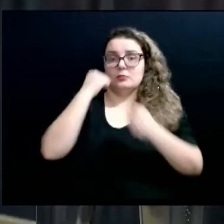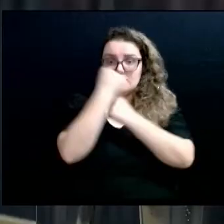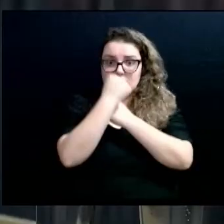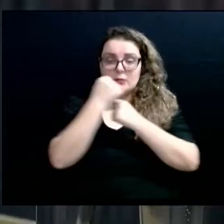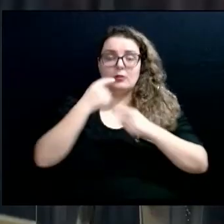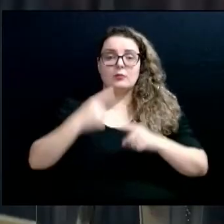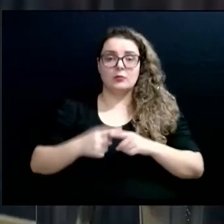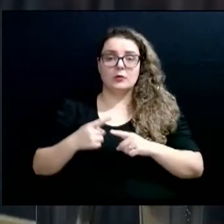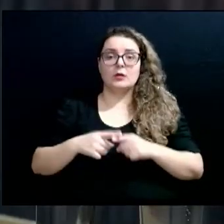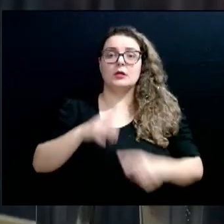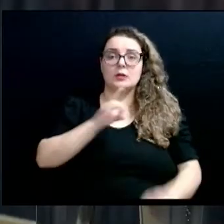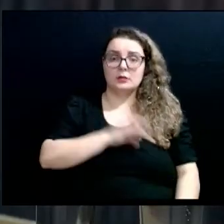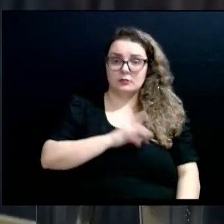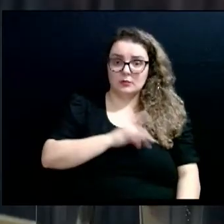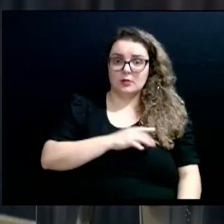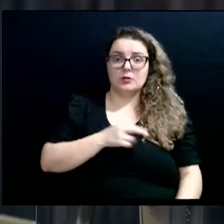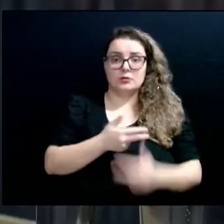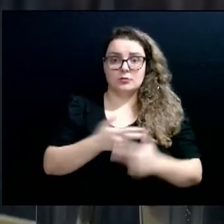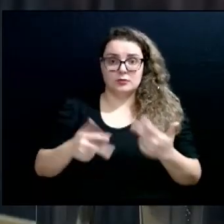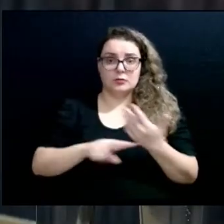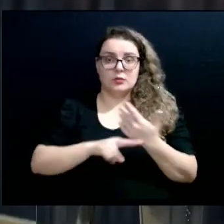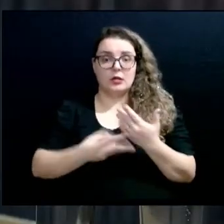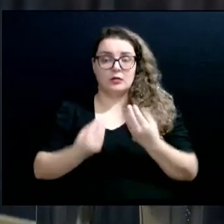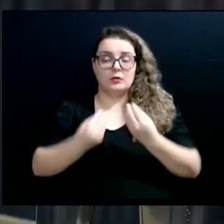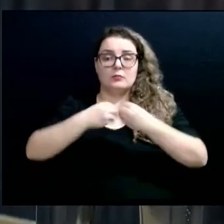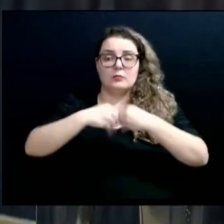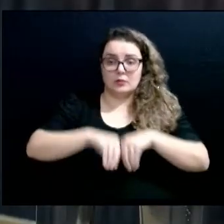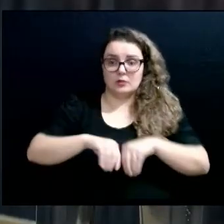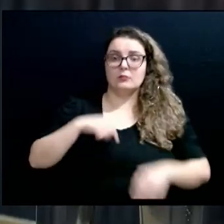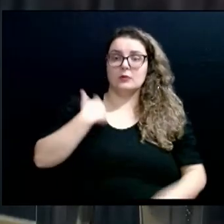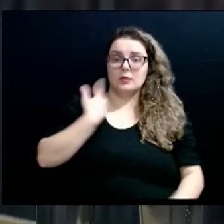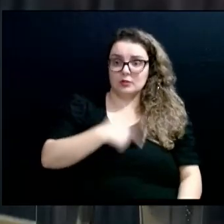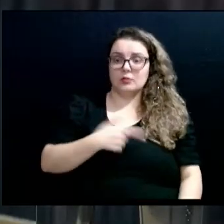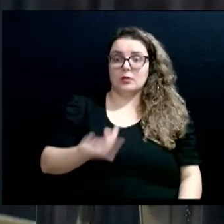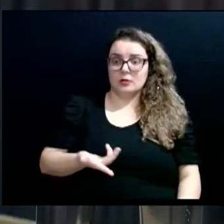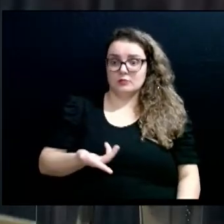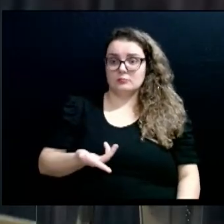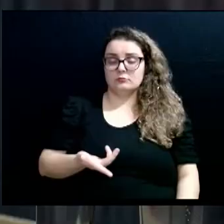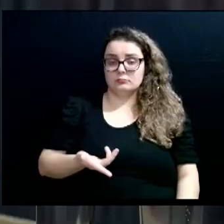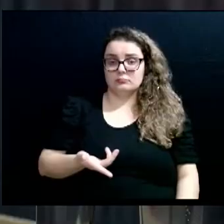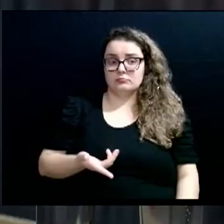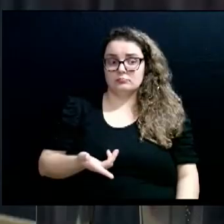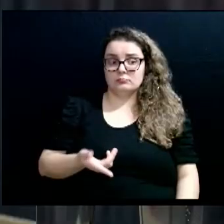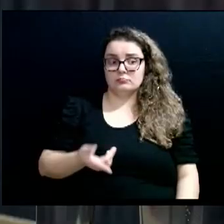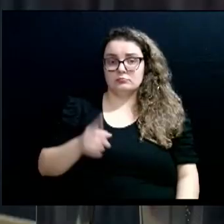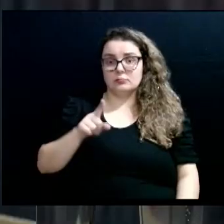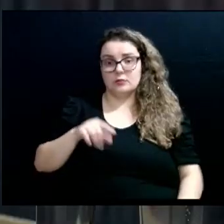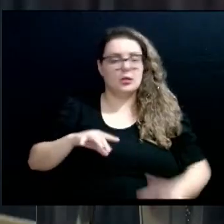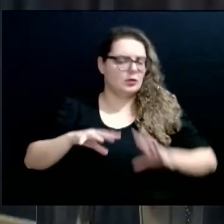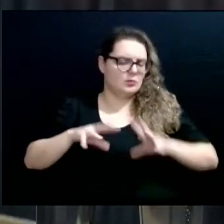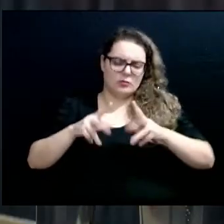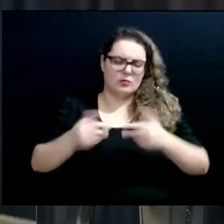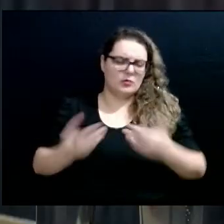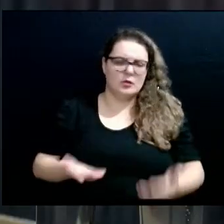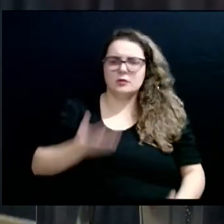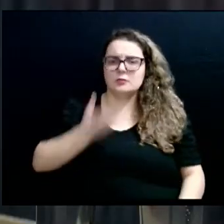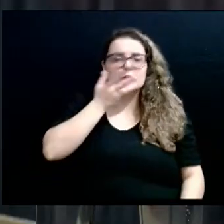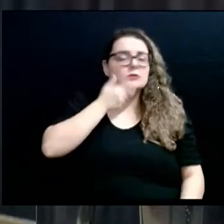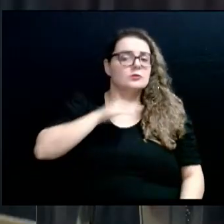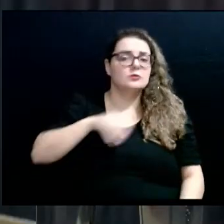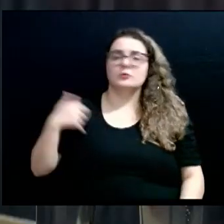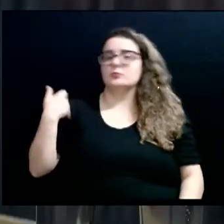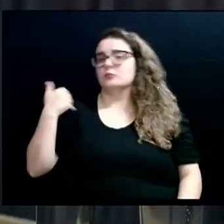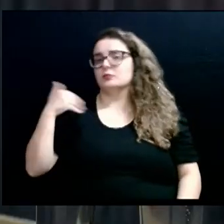de coisas que podem causar dano para nós. E isso é todo mundo, seja criança, adulto